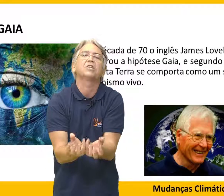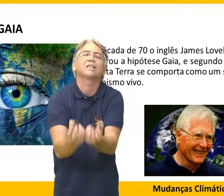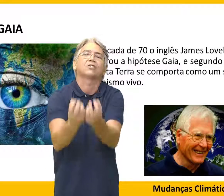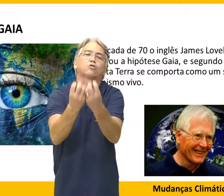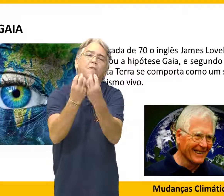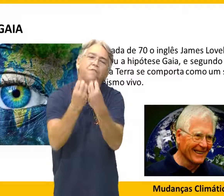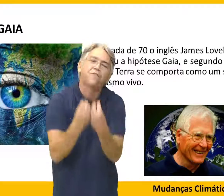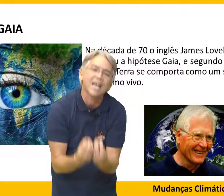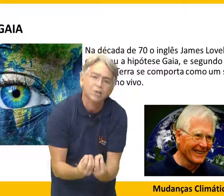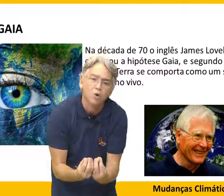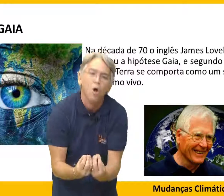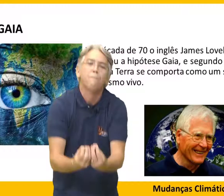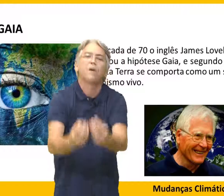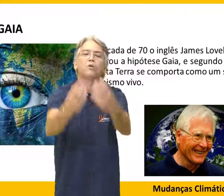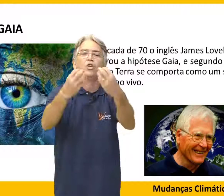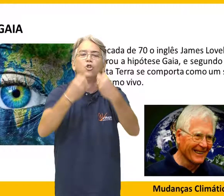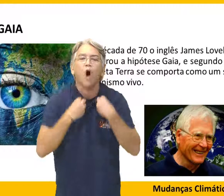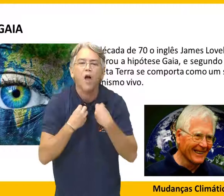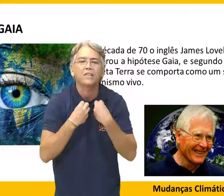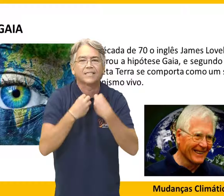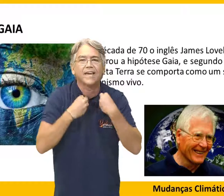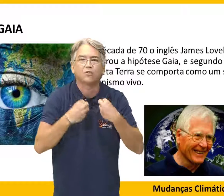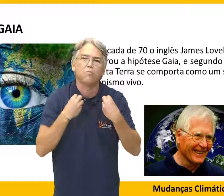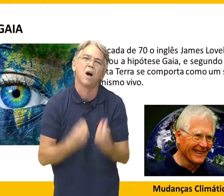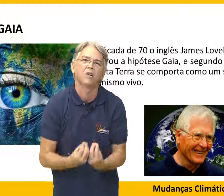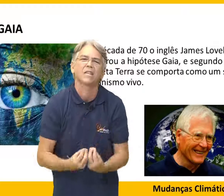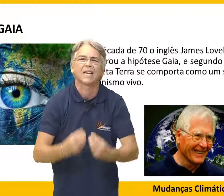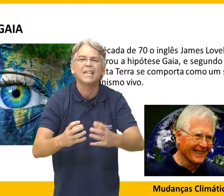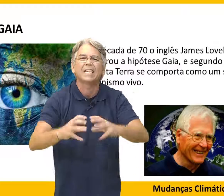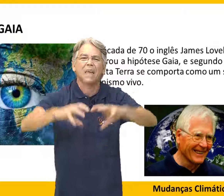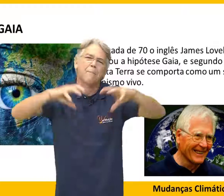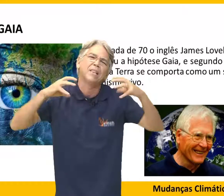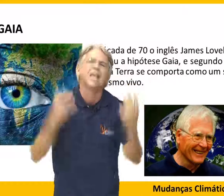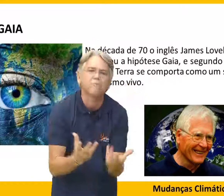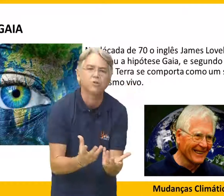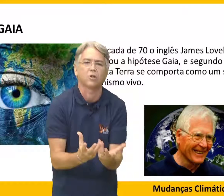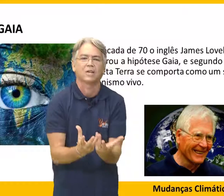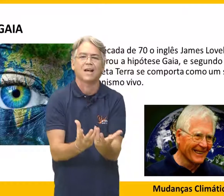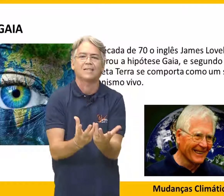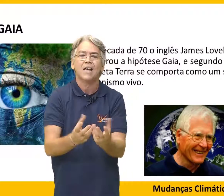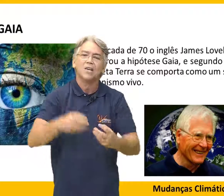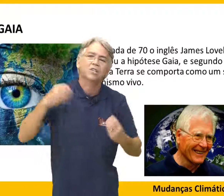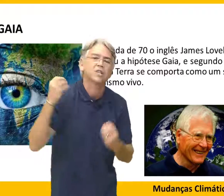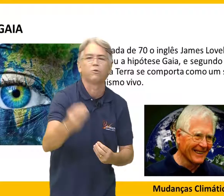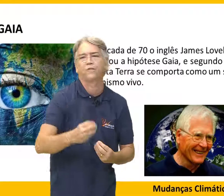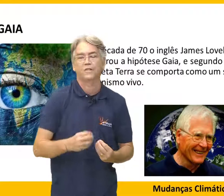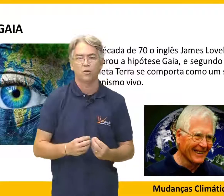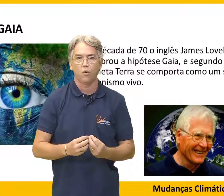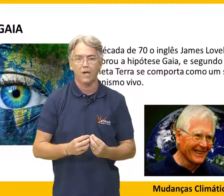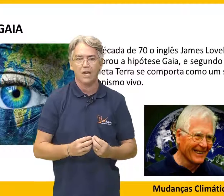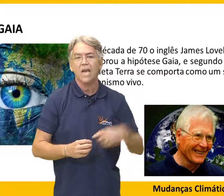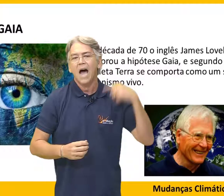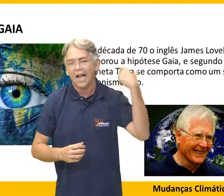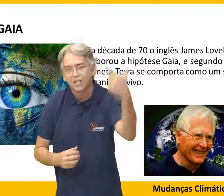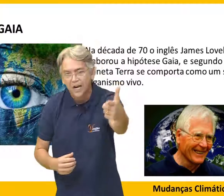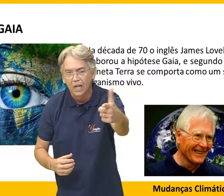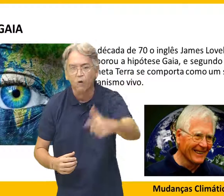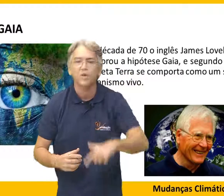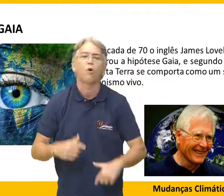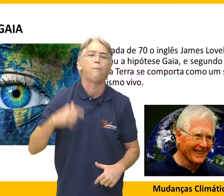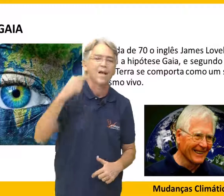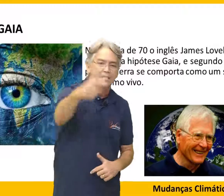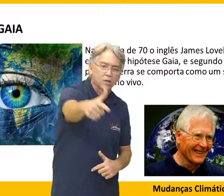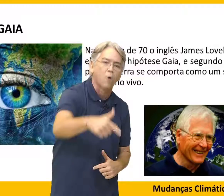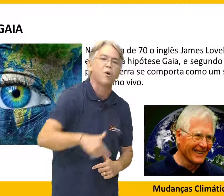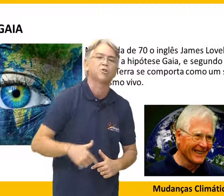e que está sofrendo pelo que nós, seres humanos, aqueles que dependemos de nossa casa, estamos fazendo com ele. Adianta